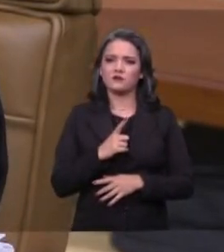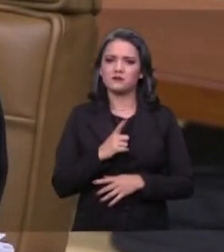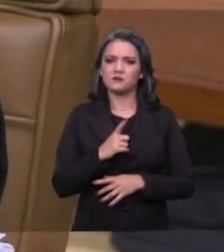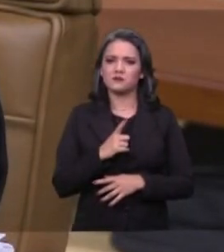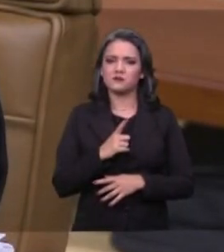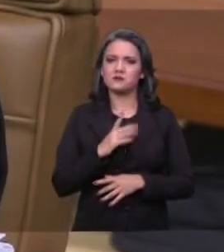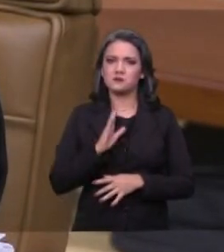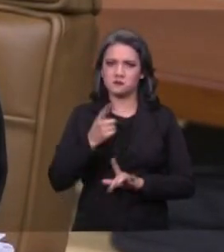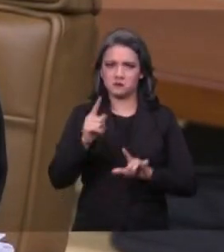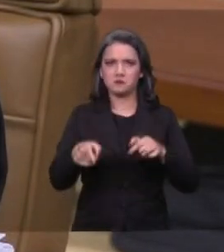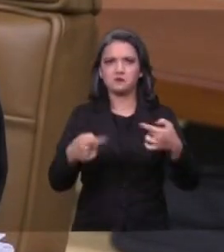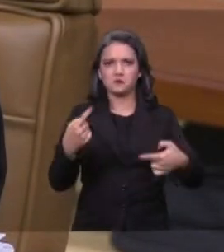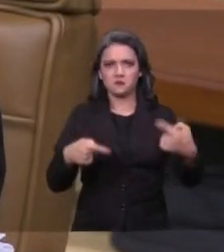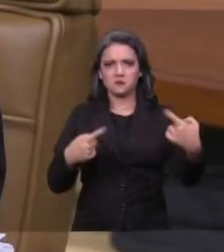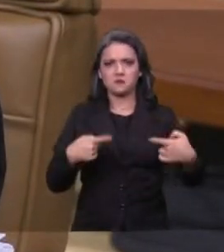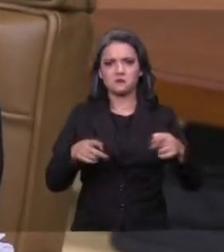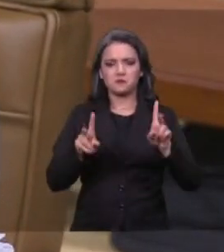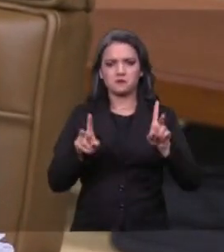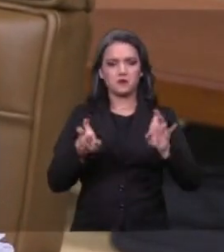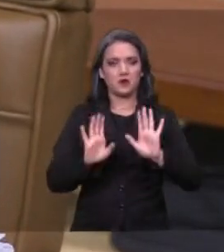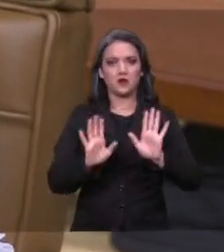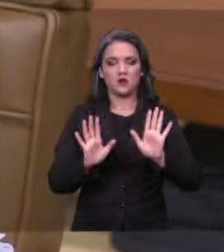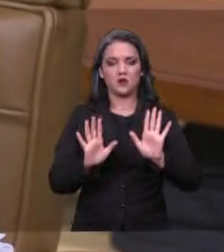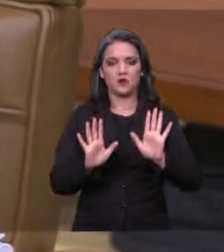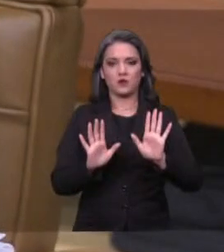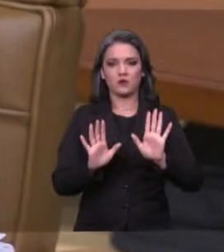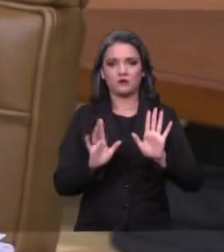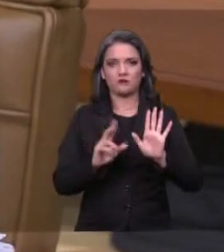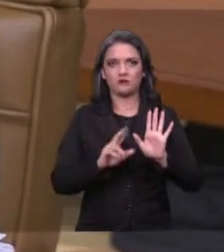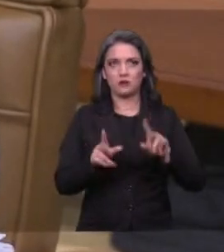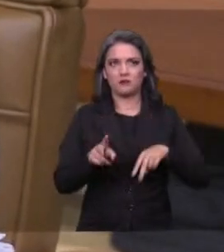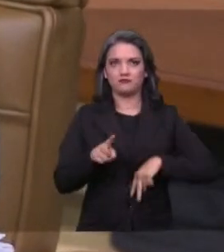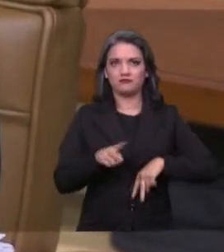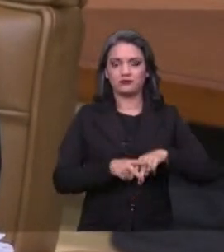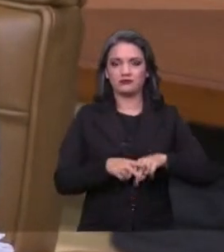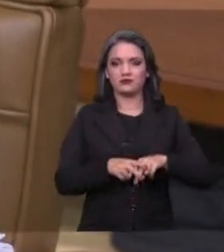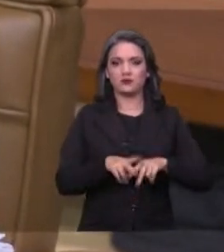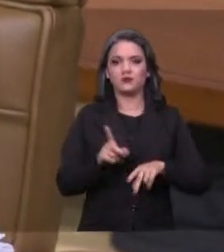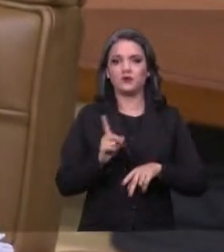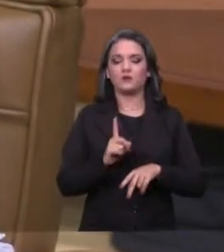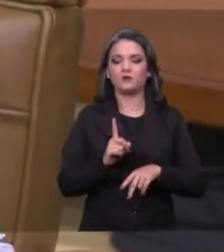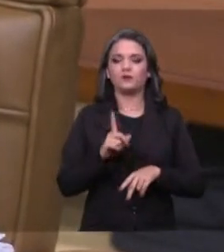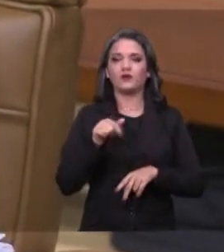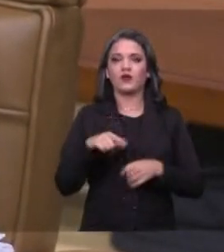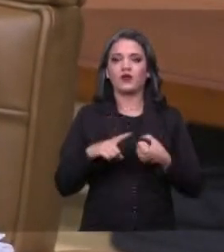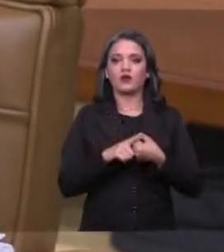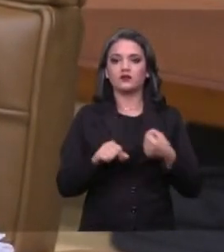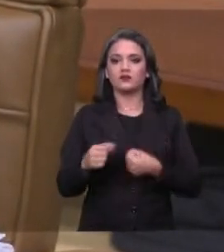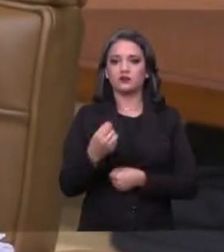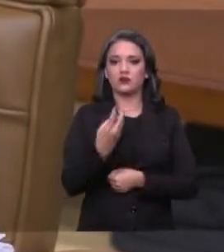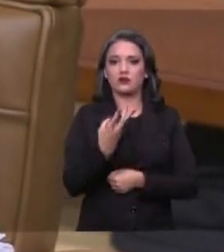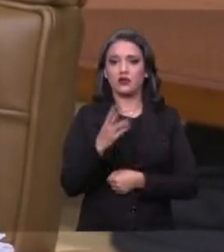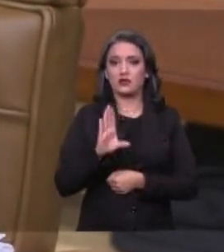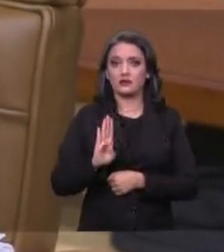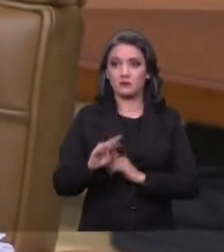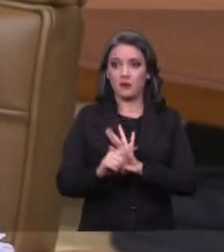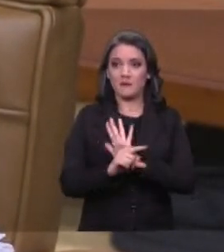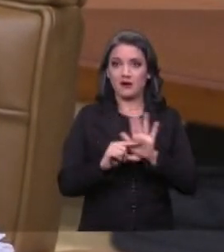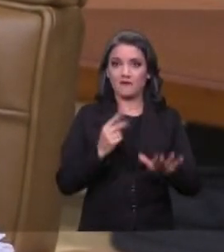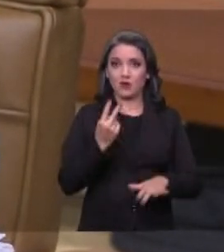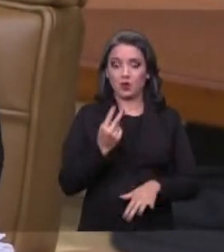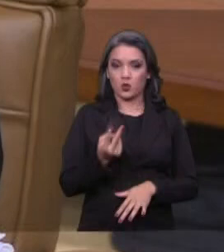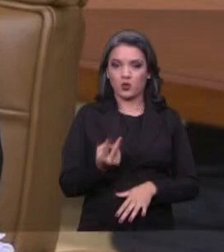nós já discutimos a questão... Ah, não, essa não é a prisão. Essa é a questão do artigo 3B, parágrafo 2º, a